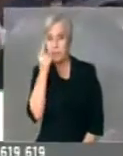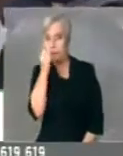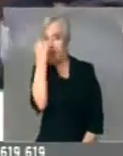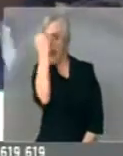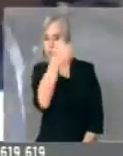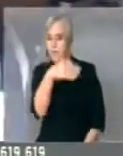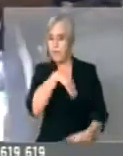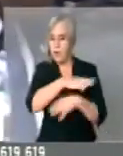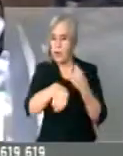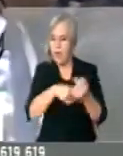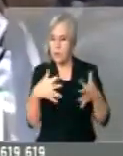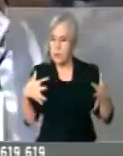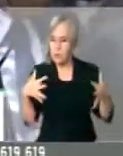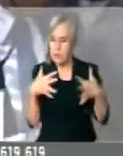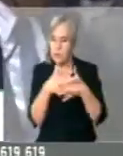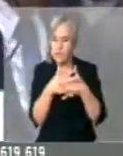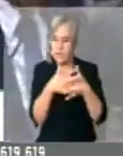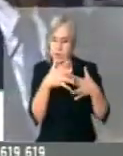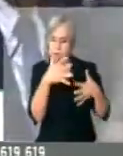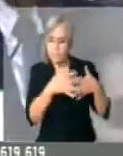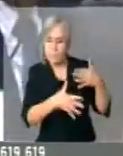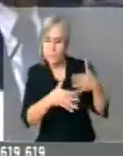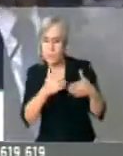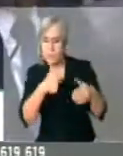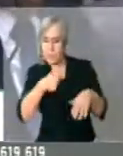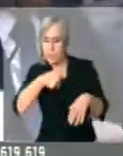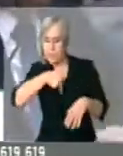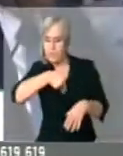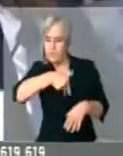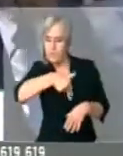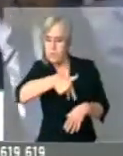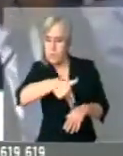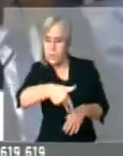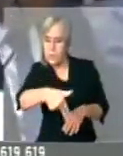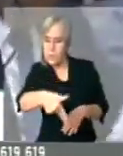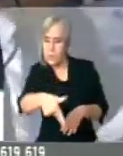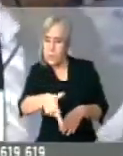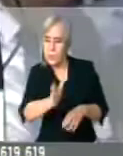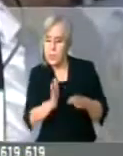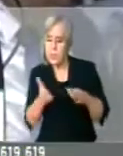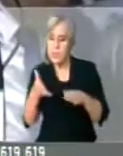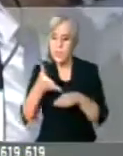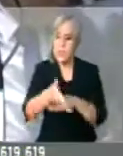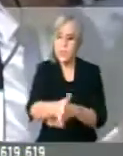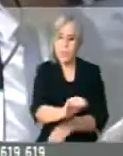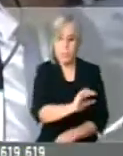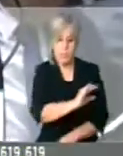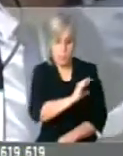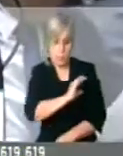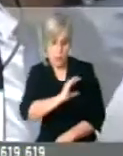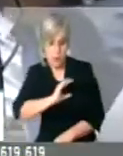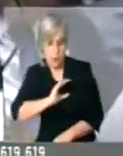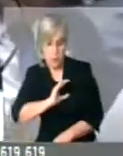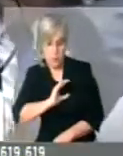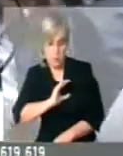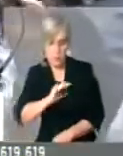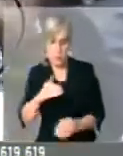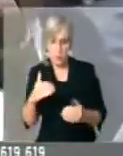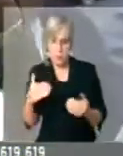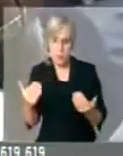confusão toda, estava indo em direção à comissão e a